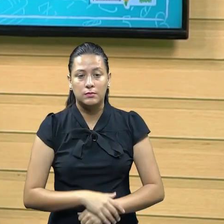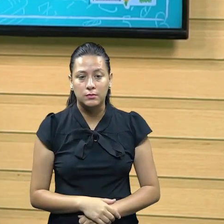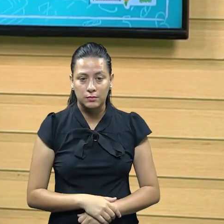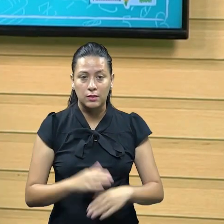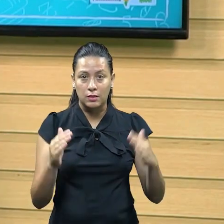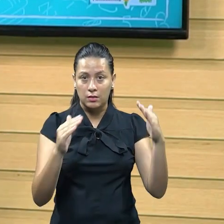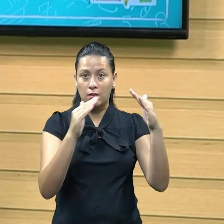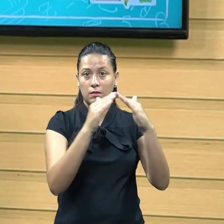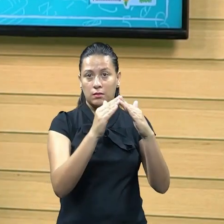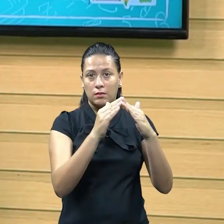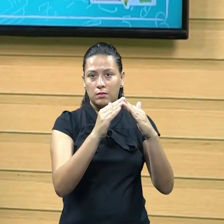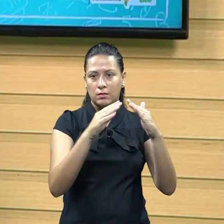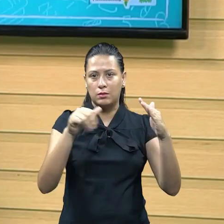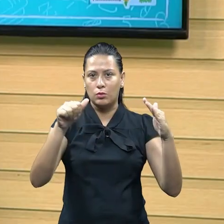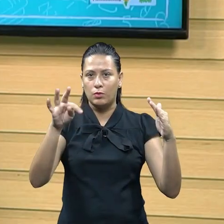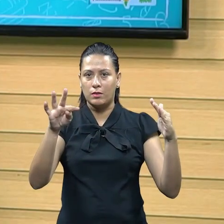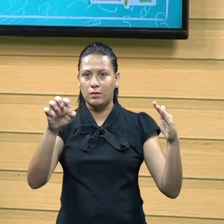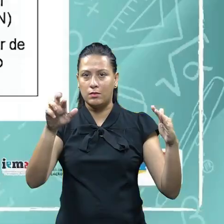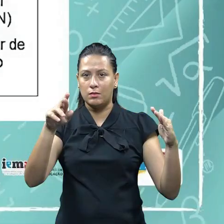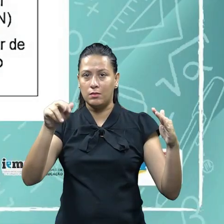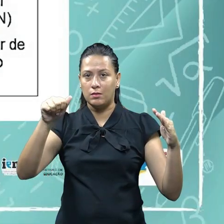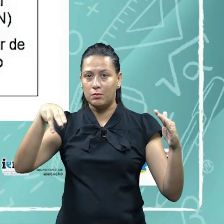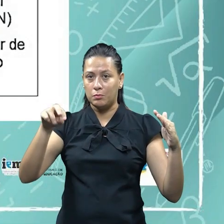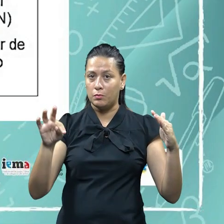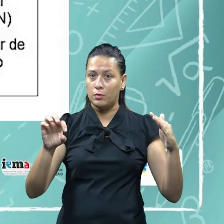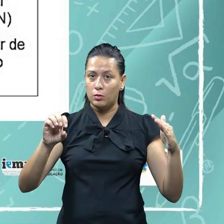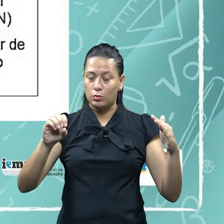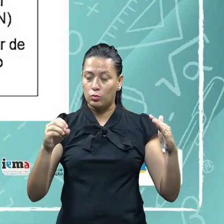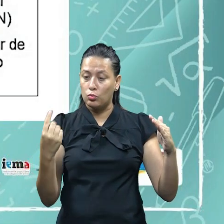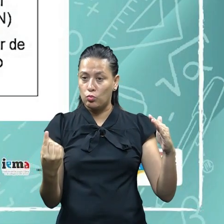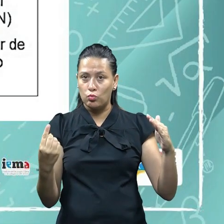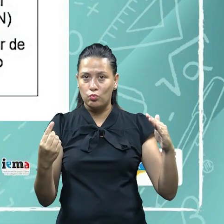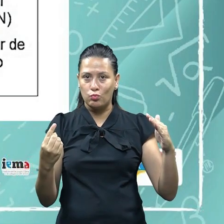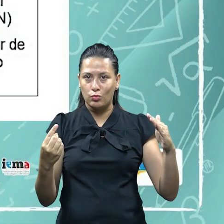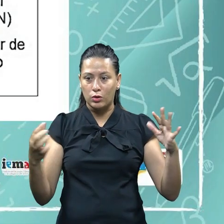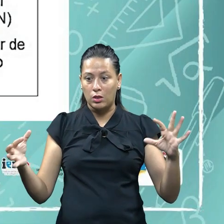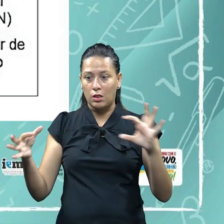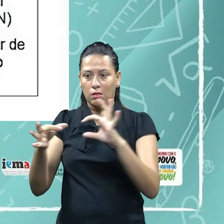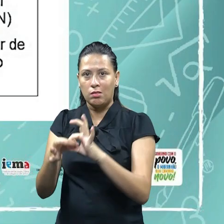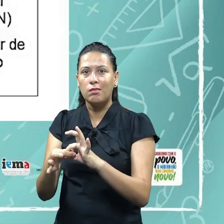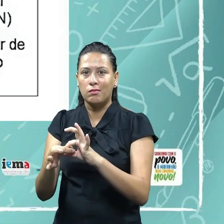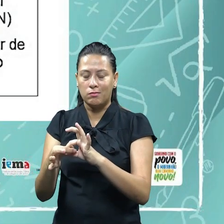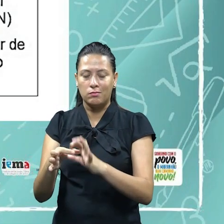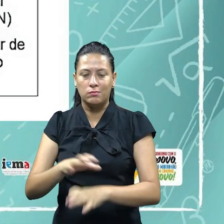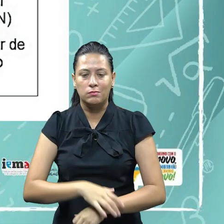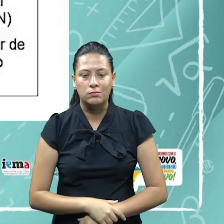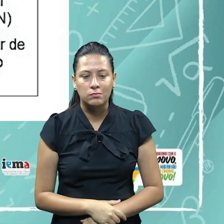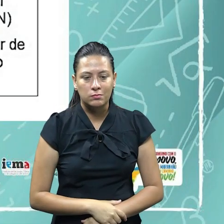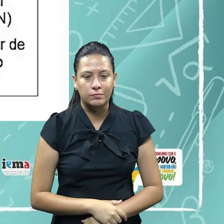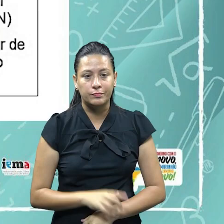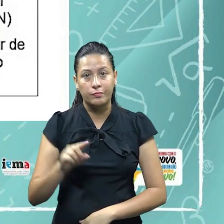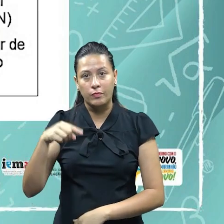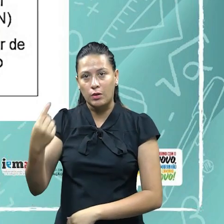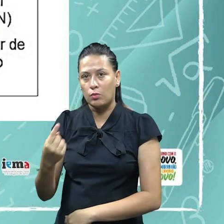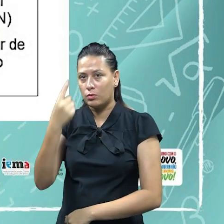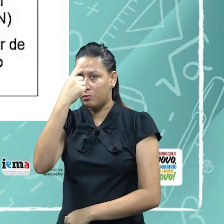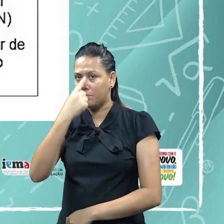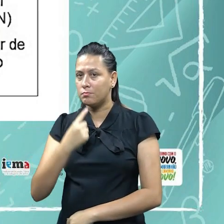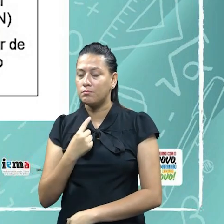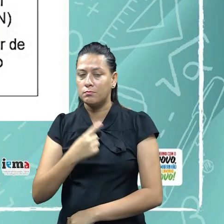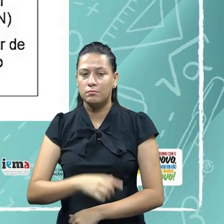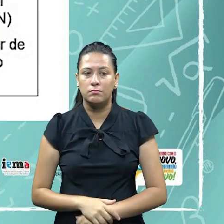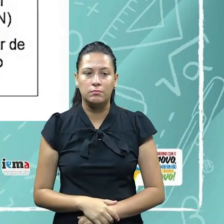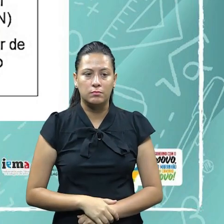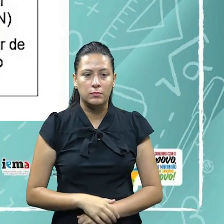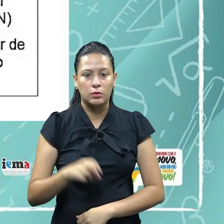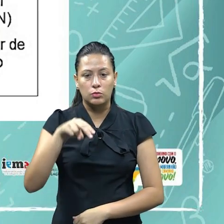todas as tomadas são aterradas. Nós também temos a outra imagem. Como vocês podem ver, o neutro ele